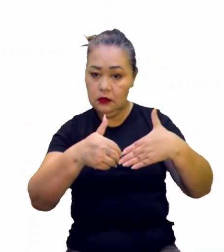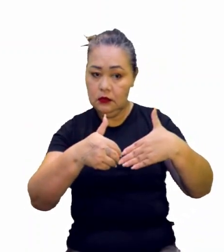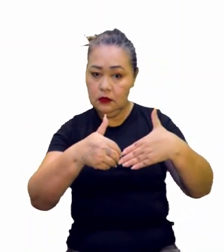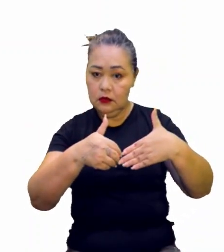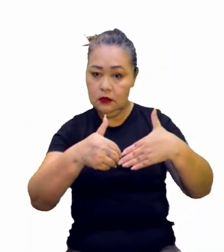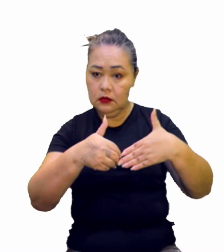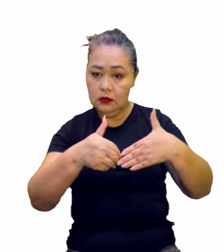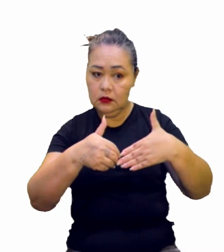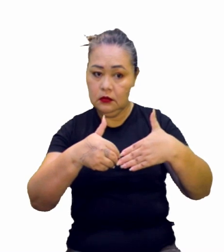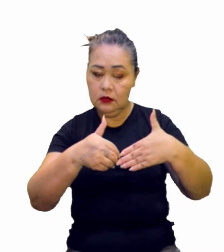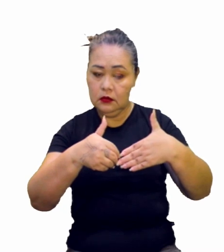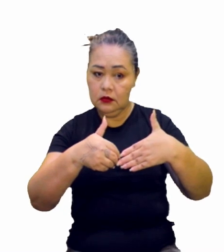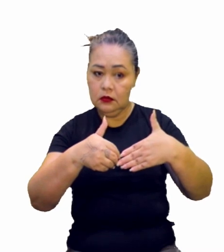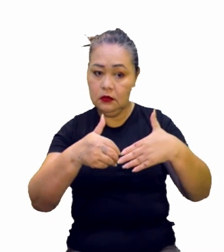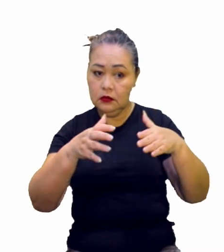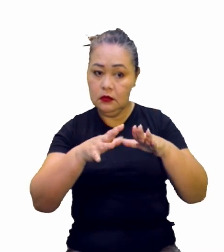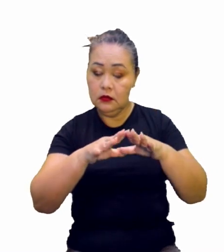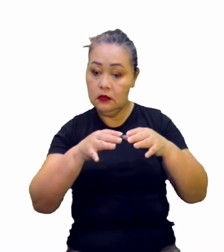desenvolvida,